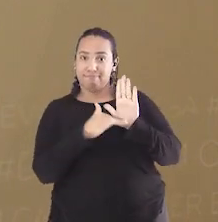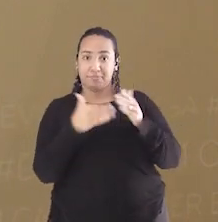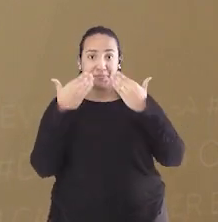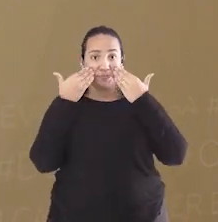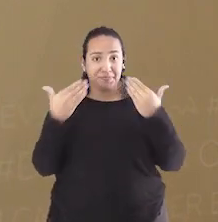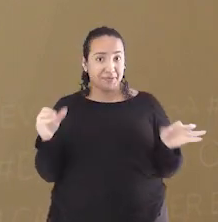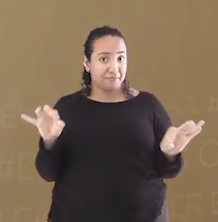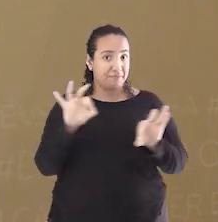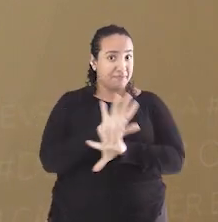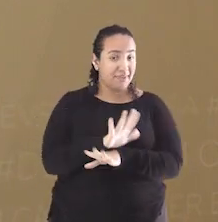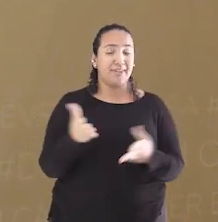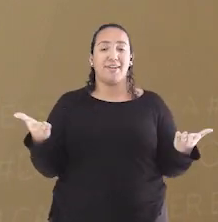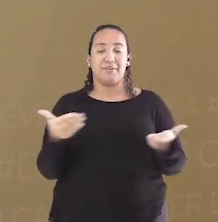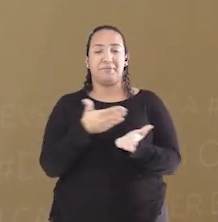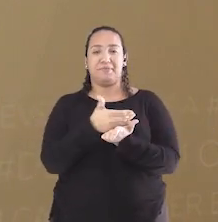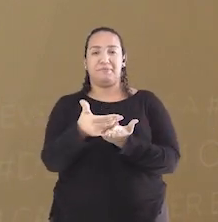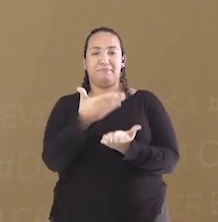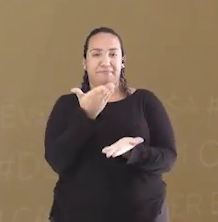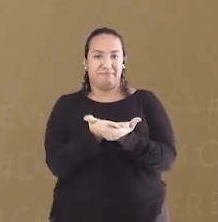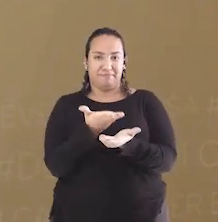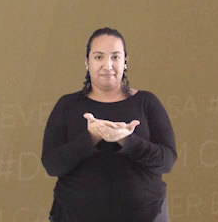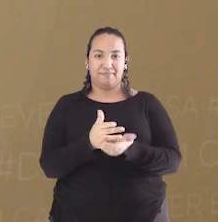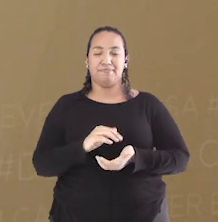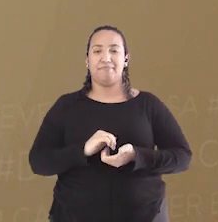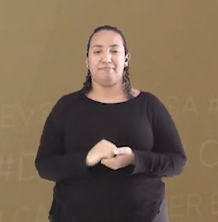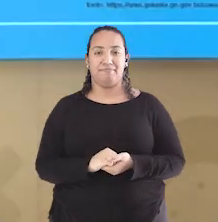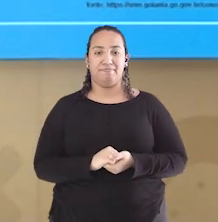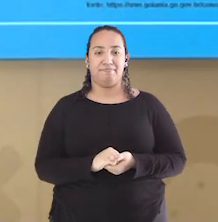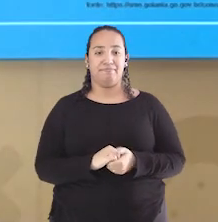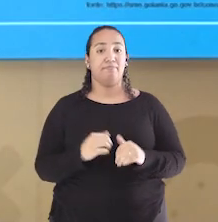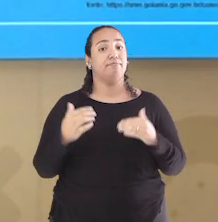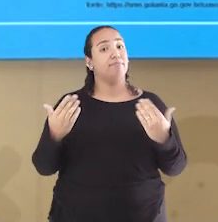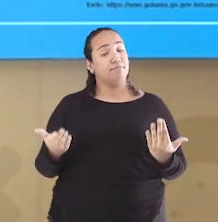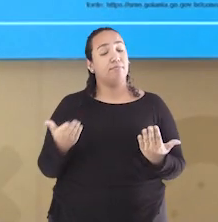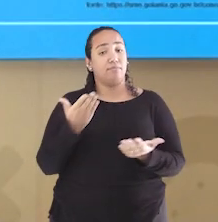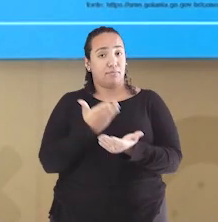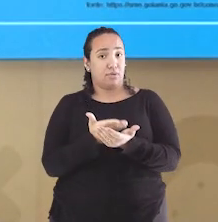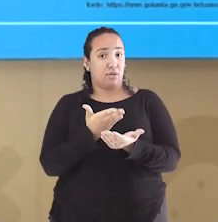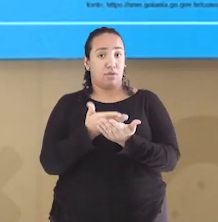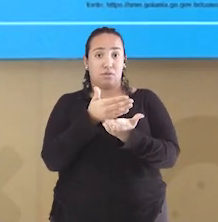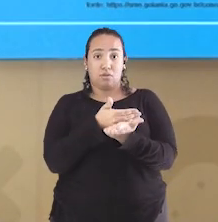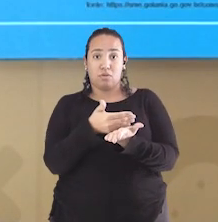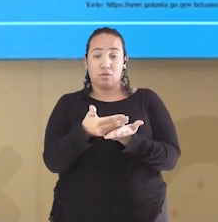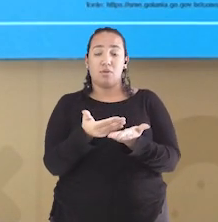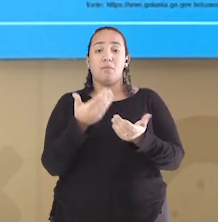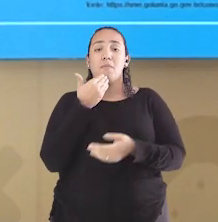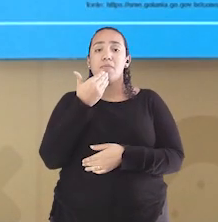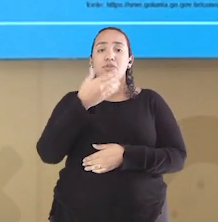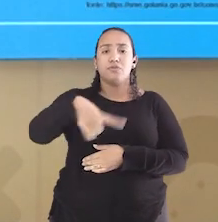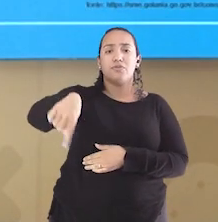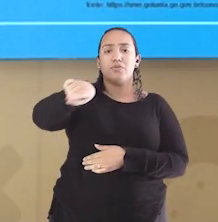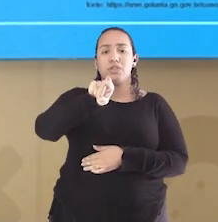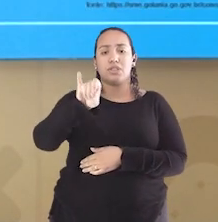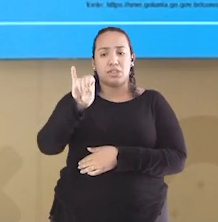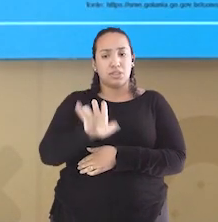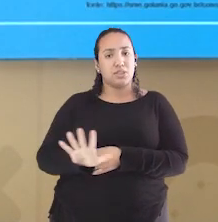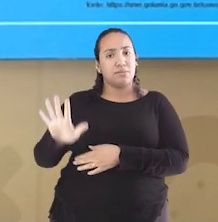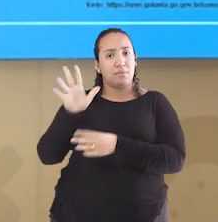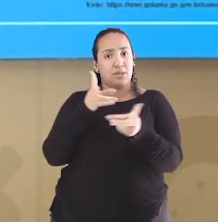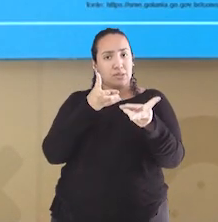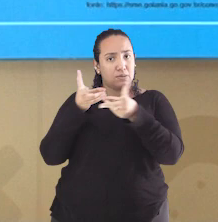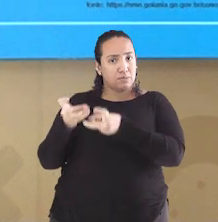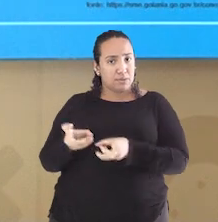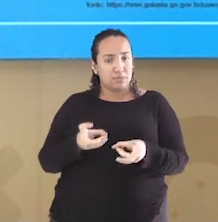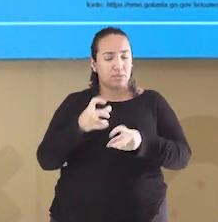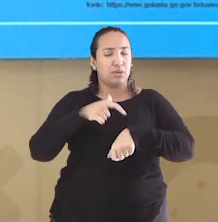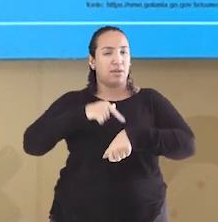formulário. Apresentações feitas, agora vamos para a nossa aula? E para começarmos a nossa aula, quero que vocês observem essa